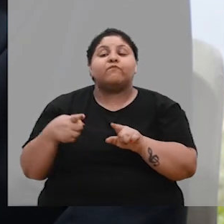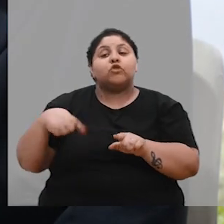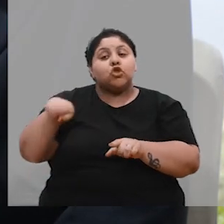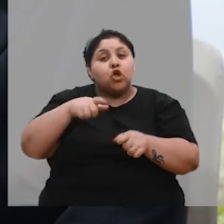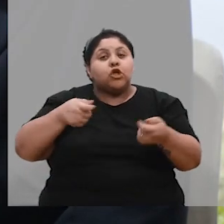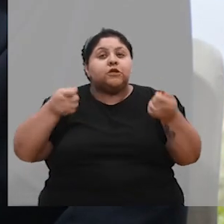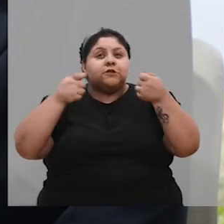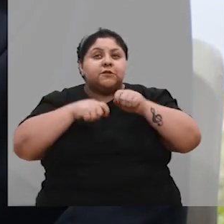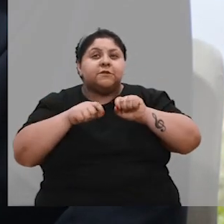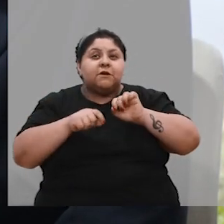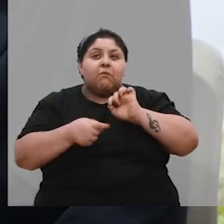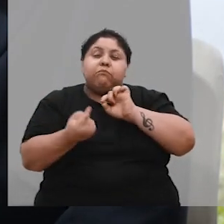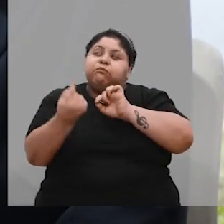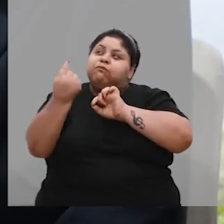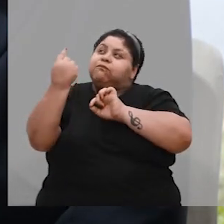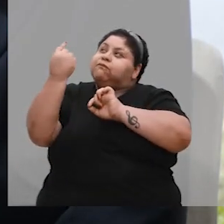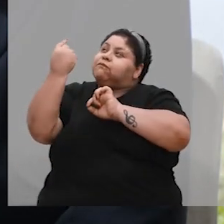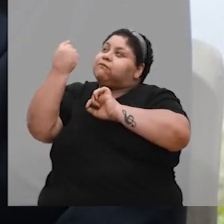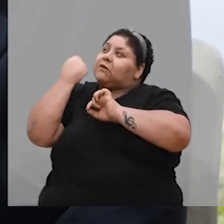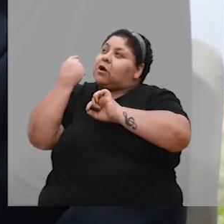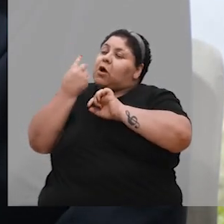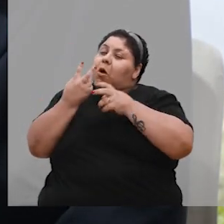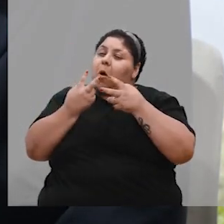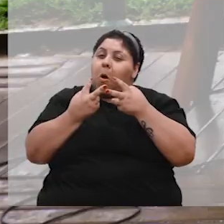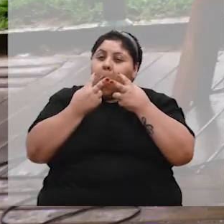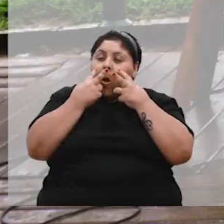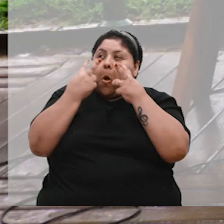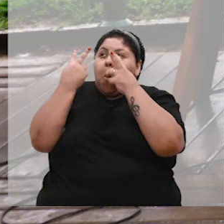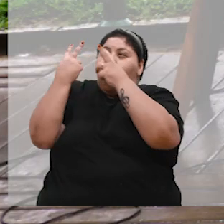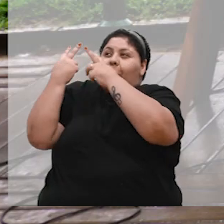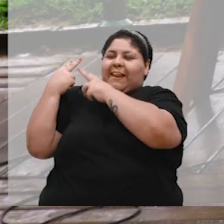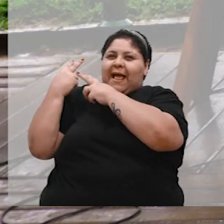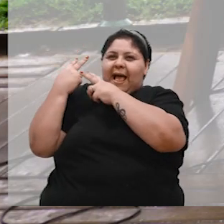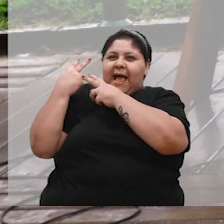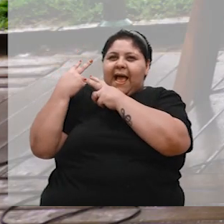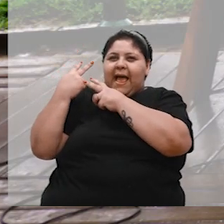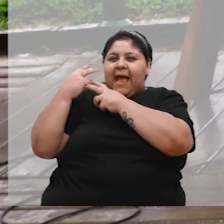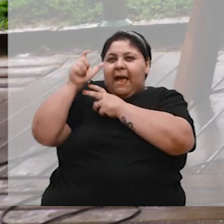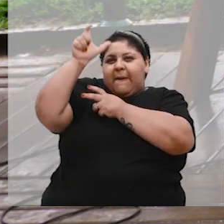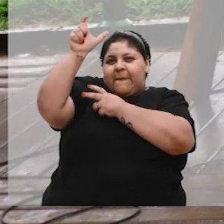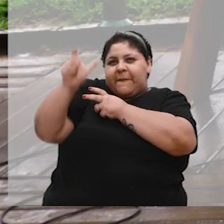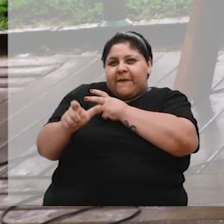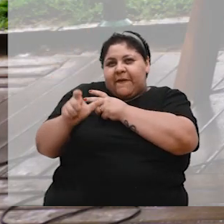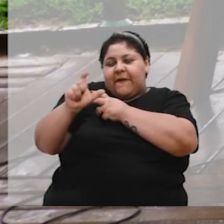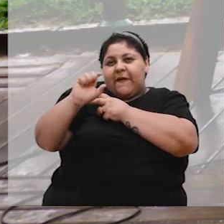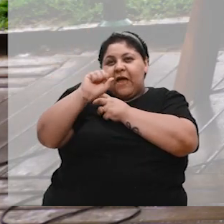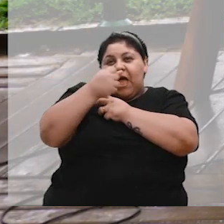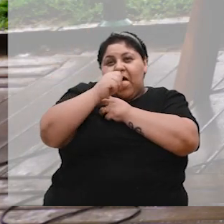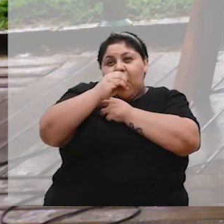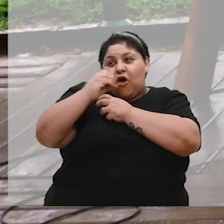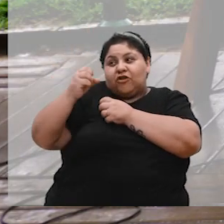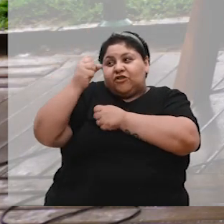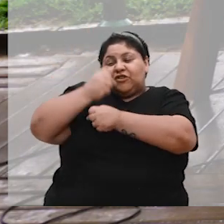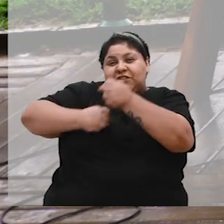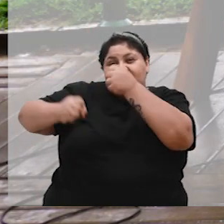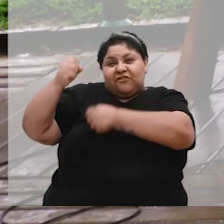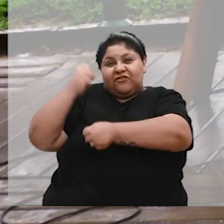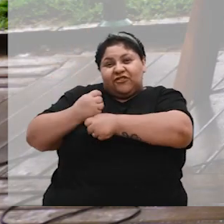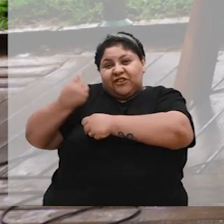voltar atrás, dar uma olhadinha para esse personagem que há 800 anos atrás já tinha uma